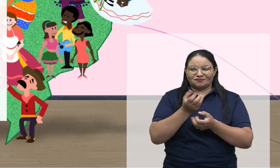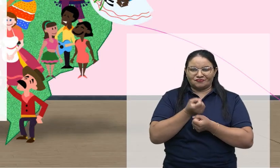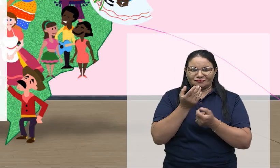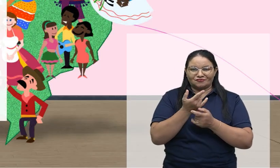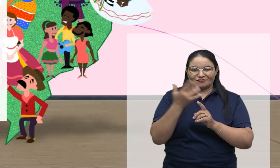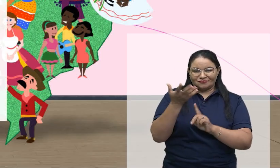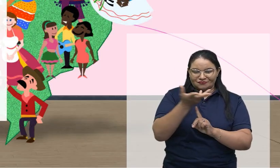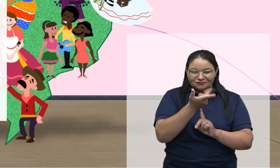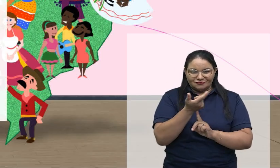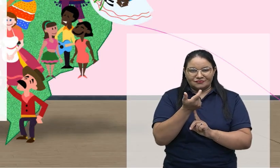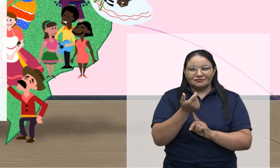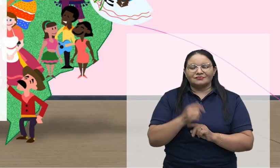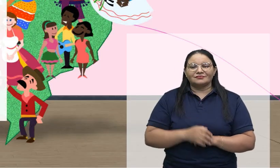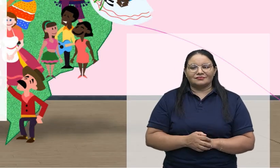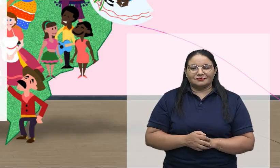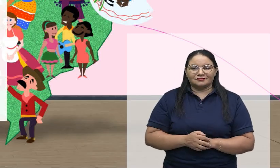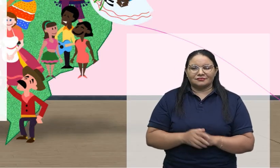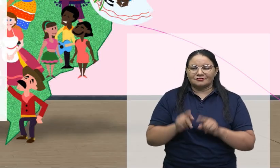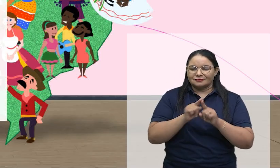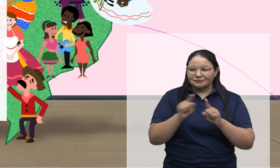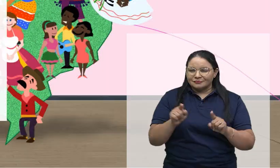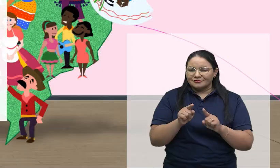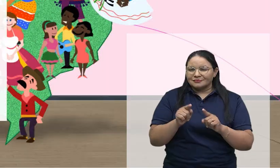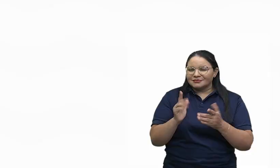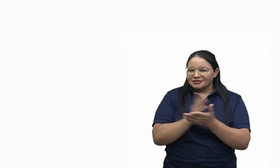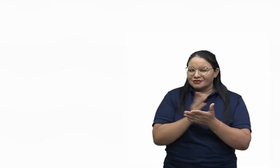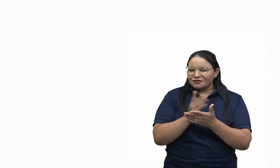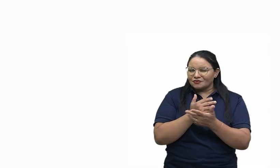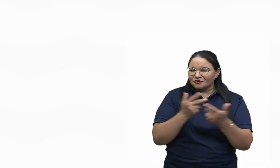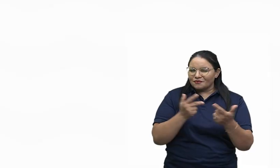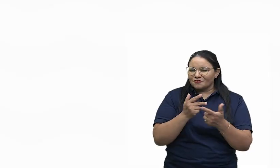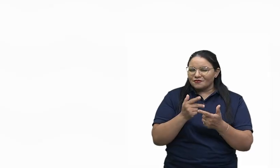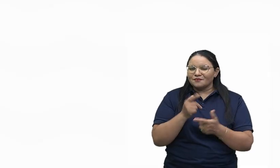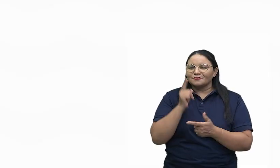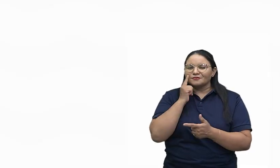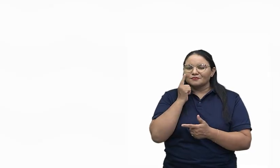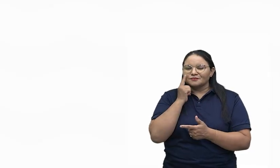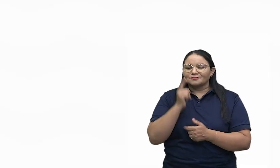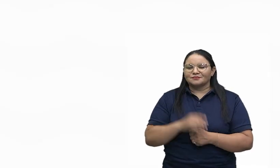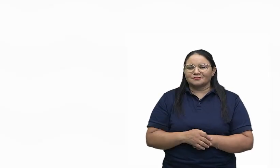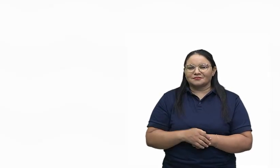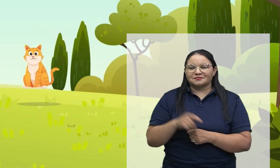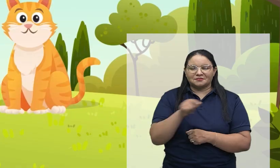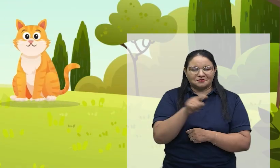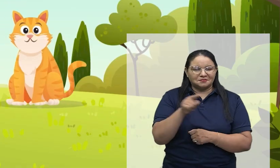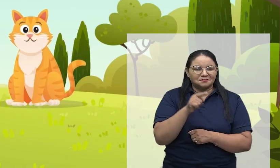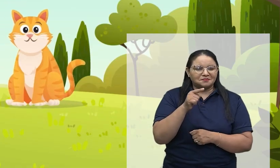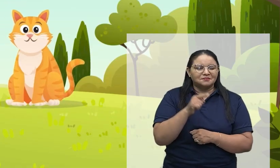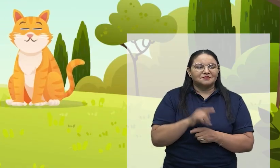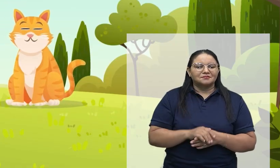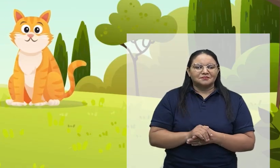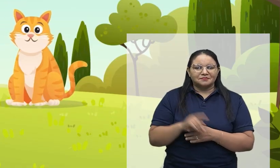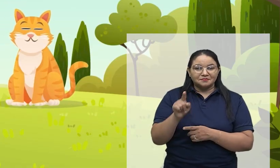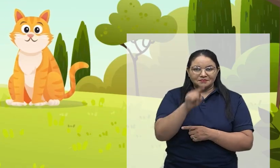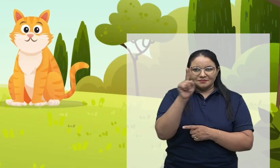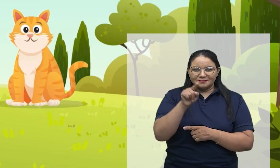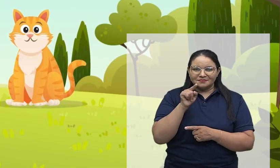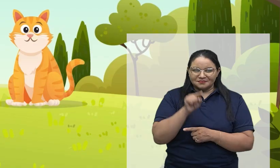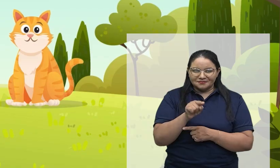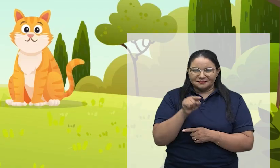artística. Mas vem chegando alguma coisa aí, olha só. Você sabia?